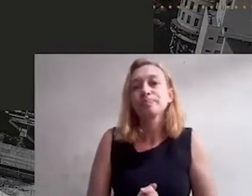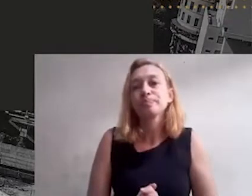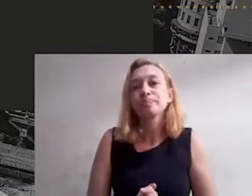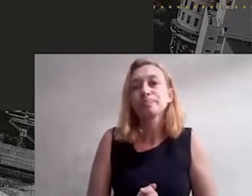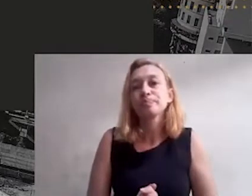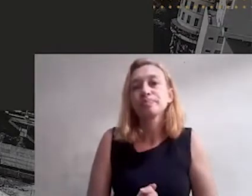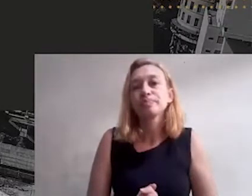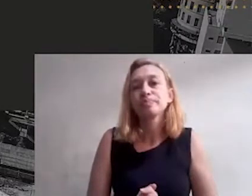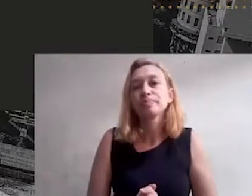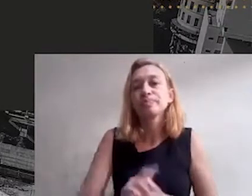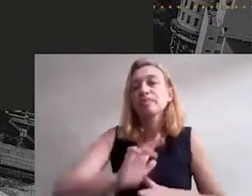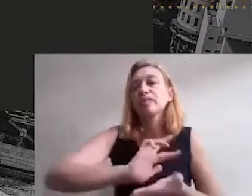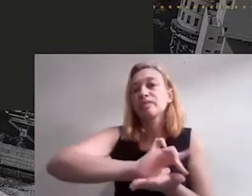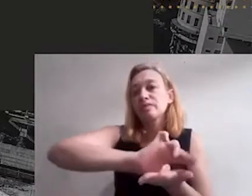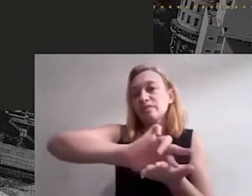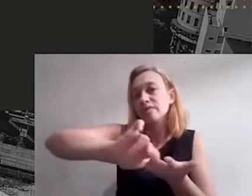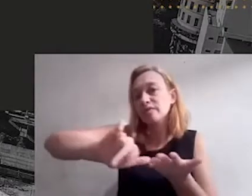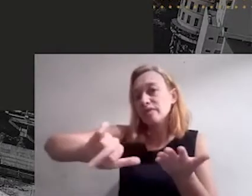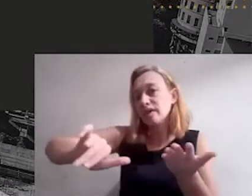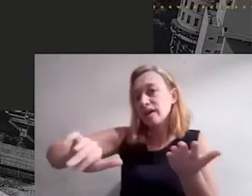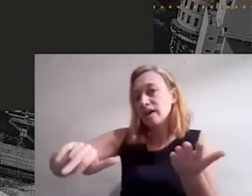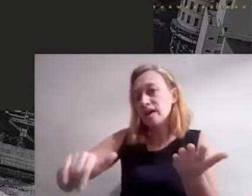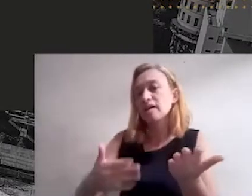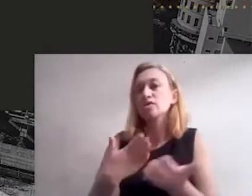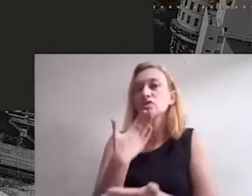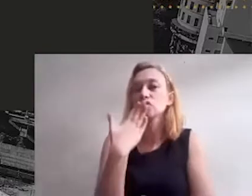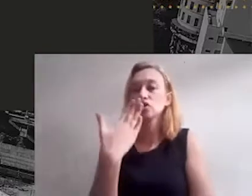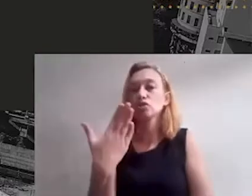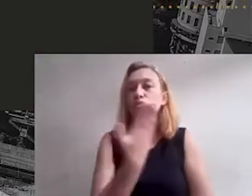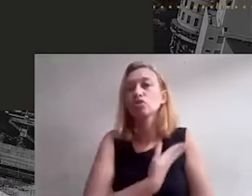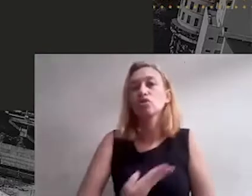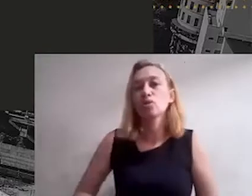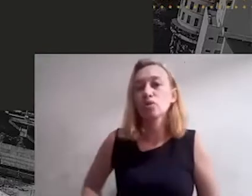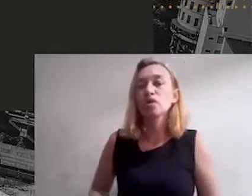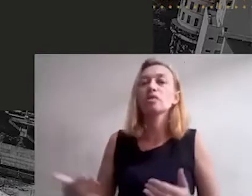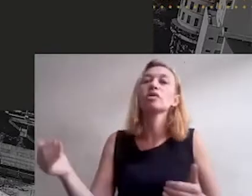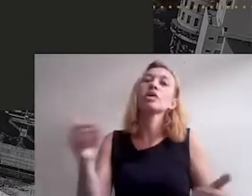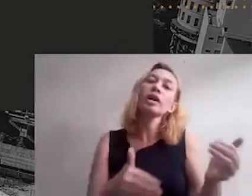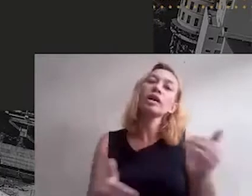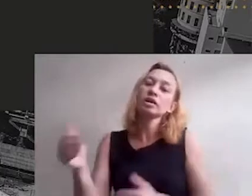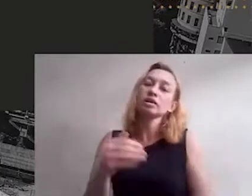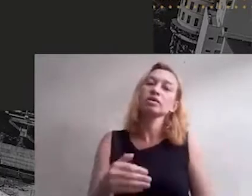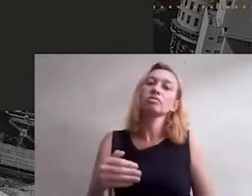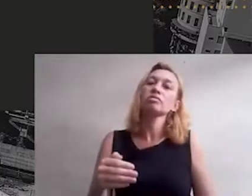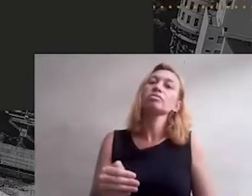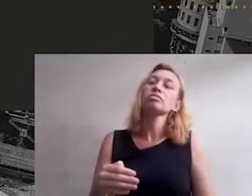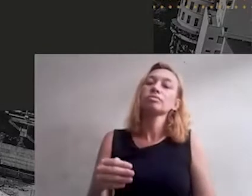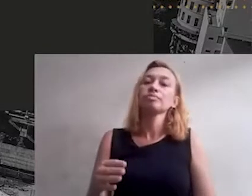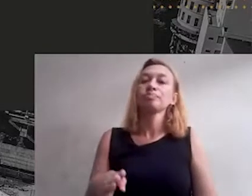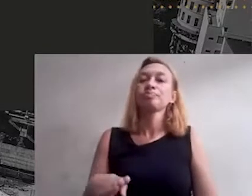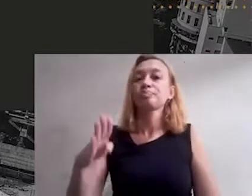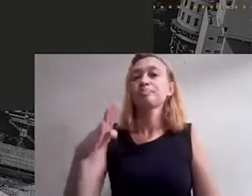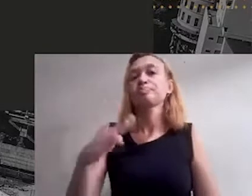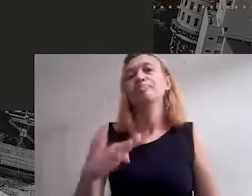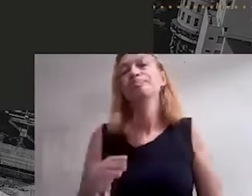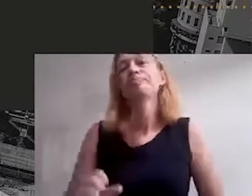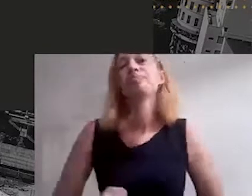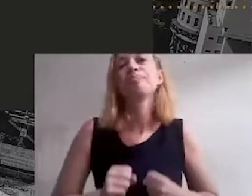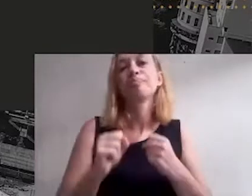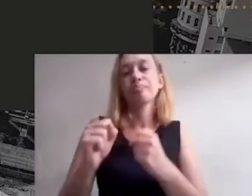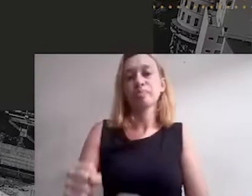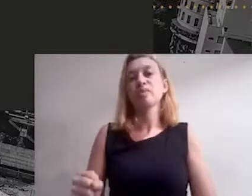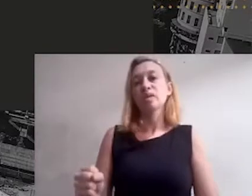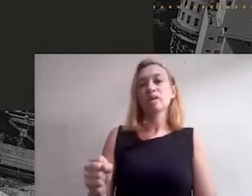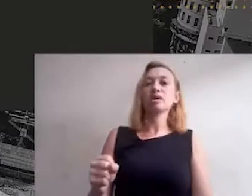variações dos humores dos diferentes governantes que passam pelo poder, tanto em Brasília quanto nos estados,